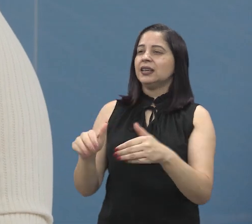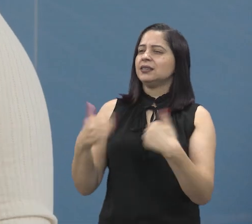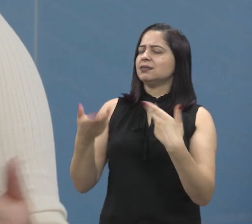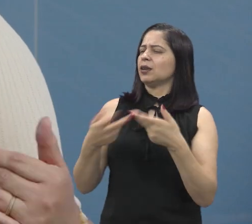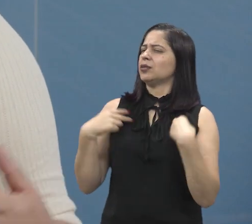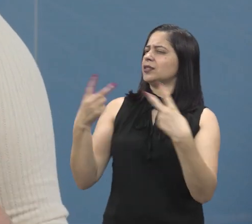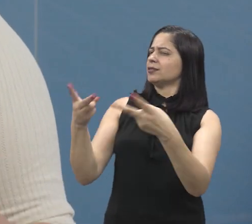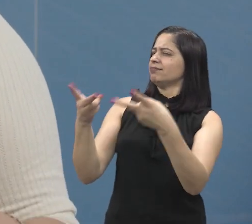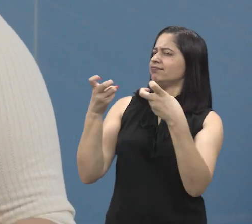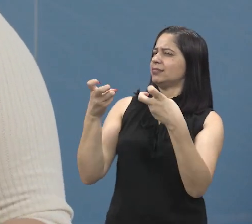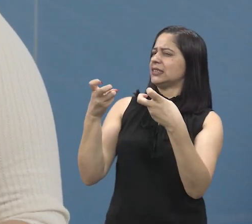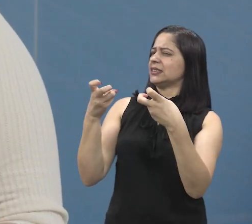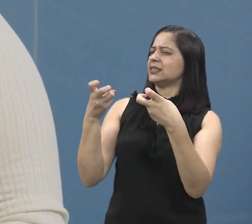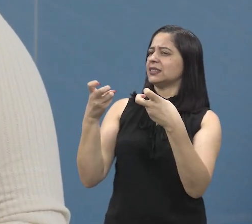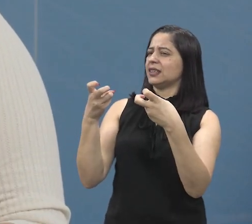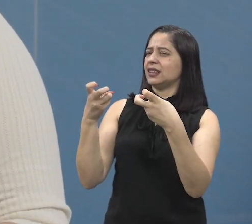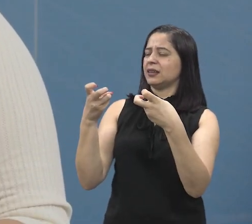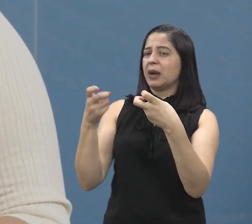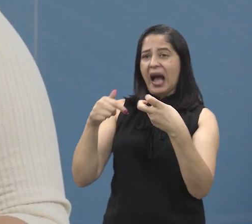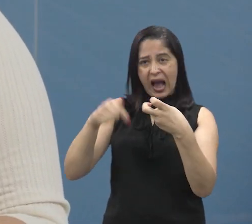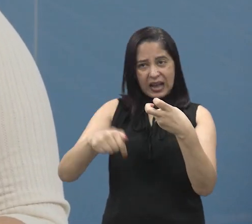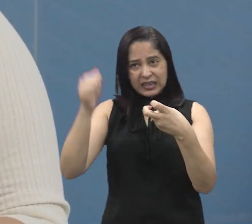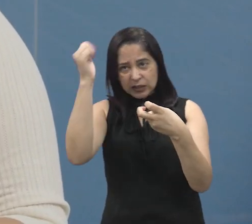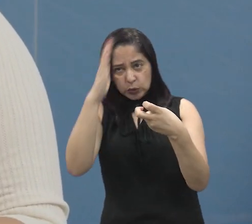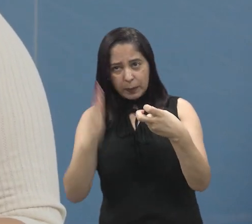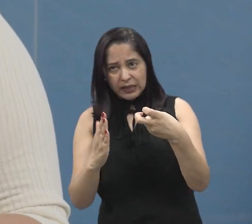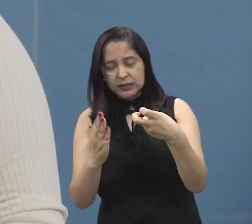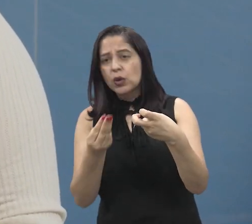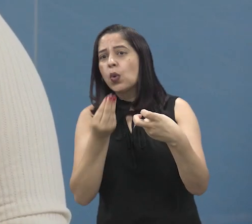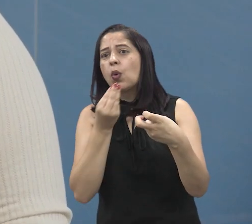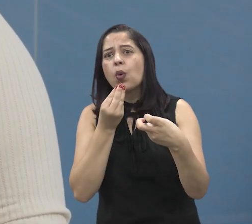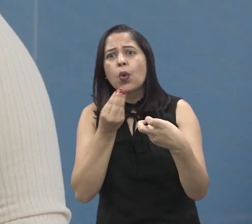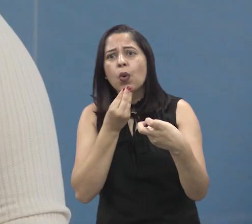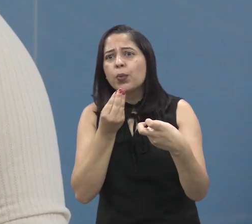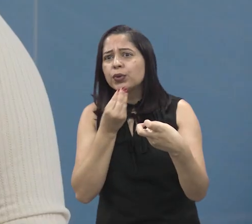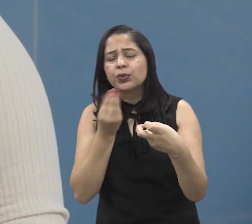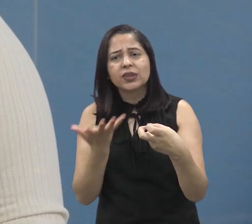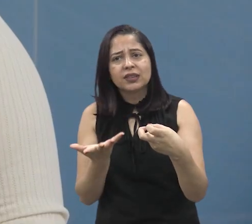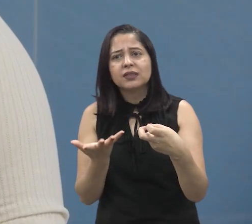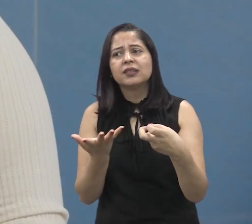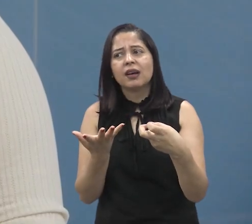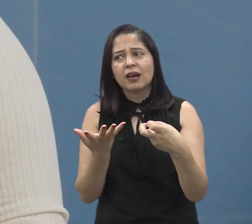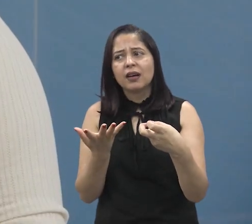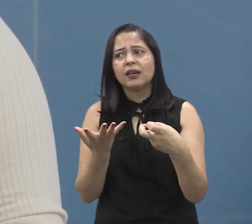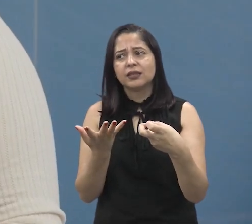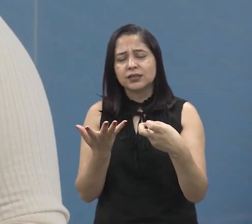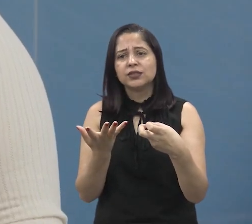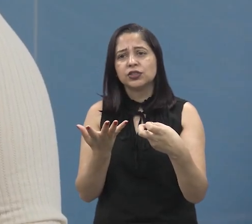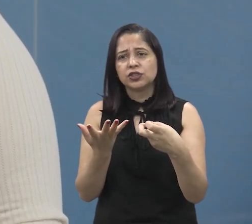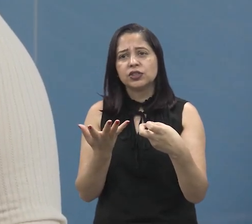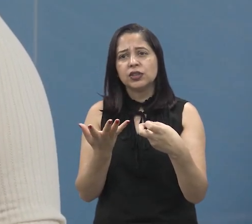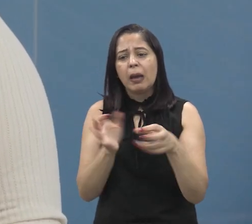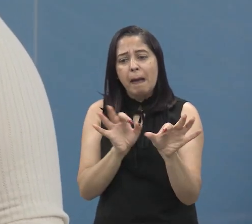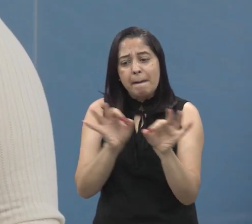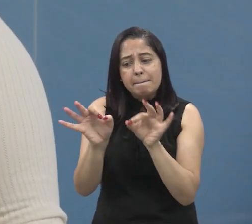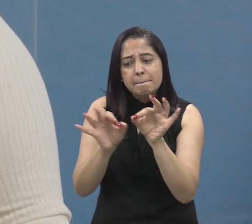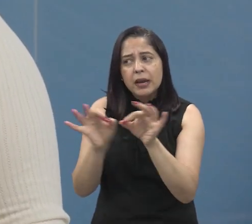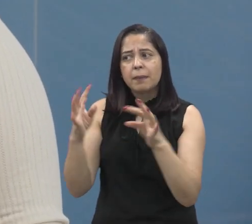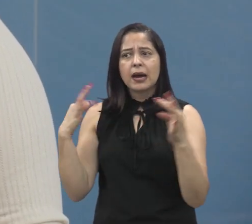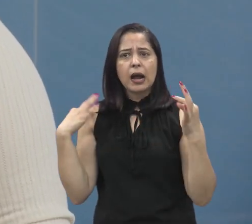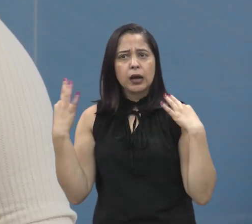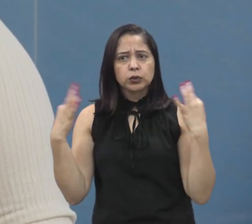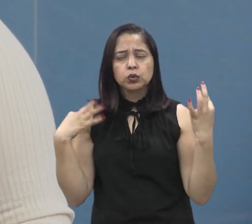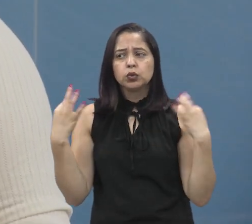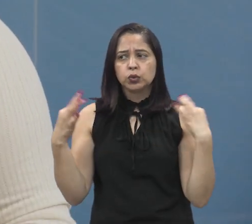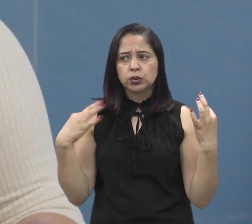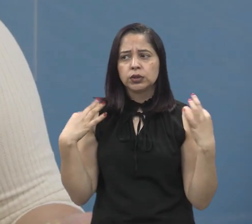né? Como regrar, como... a gente está tendo oportunidade, e o Brasil nunca teve tão próspero na organização